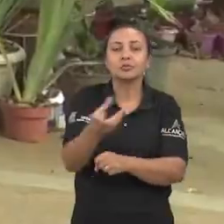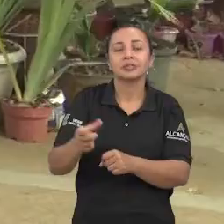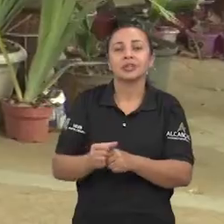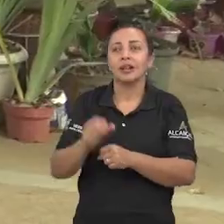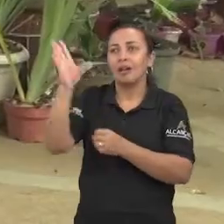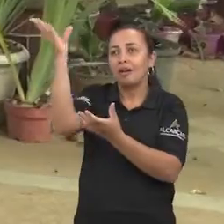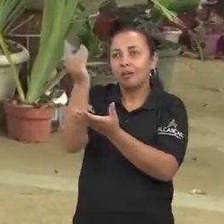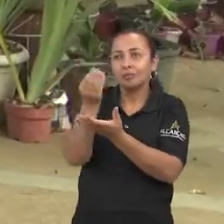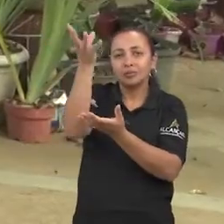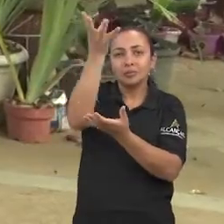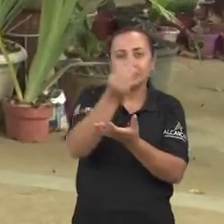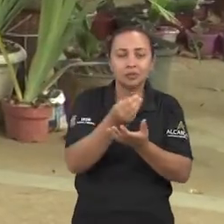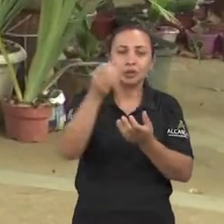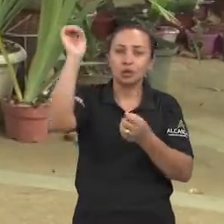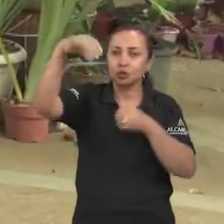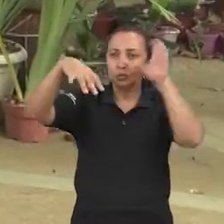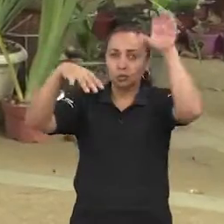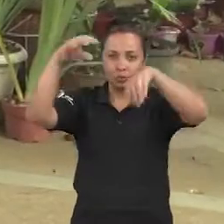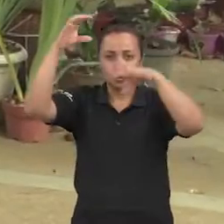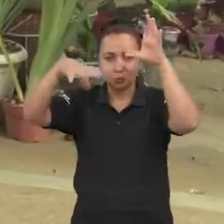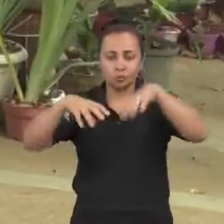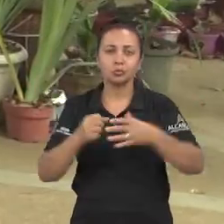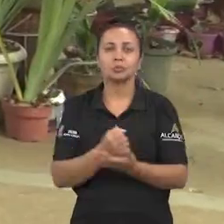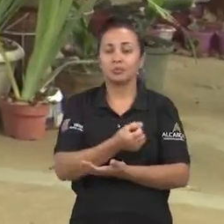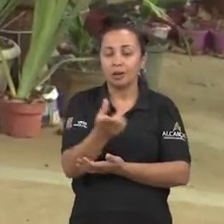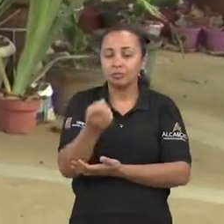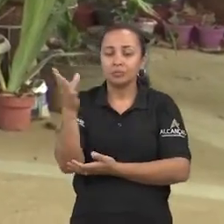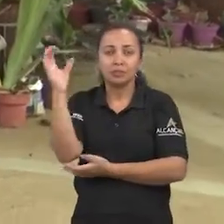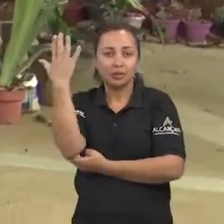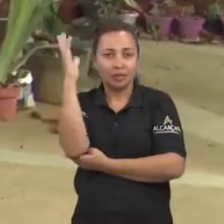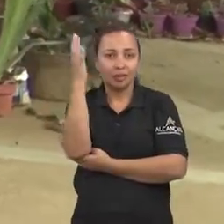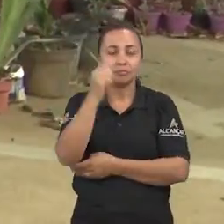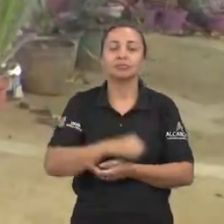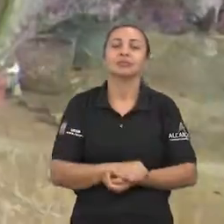de água da chuva. E outra parte das frutíferas também é irrigada